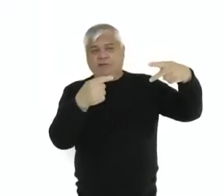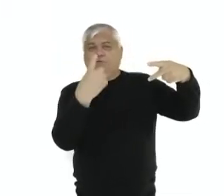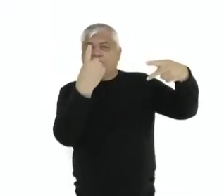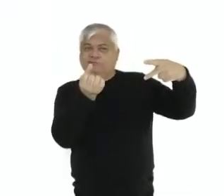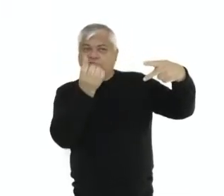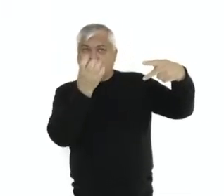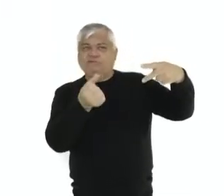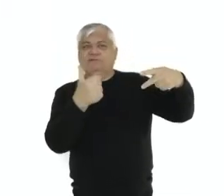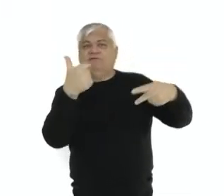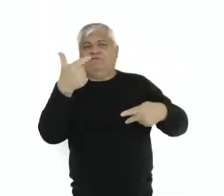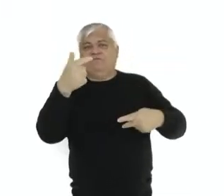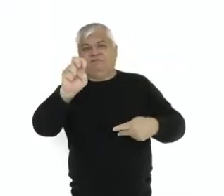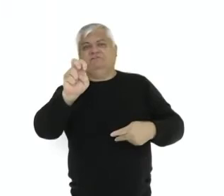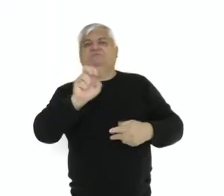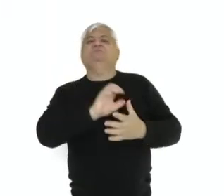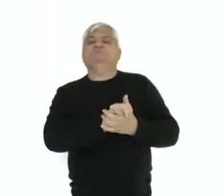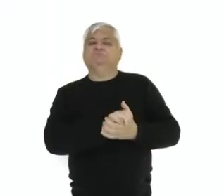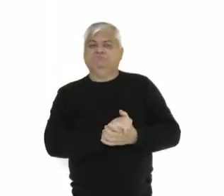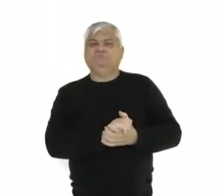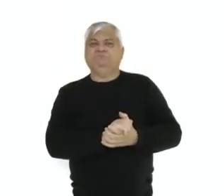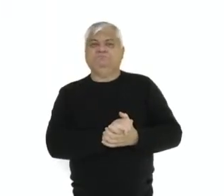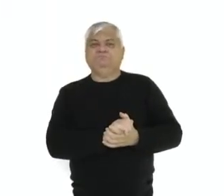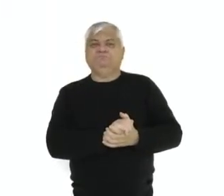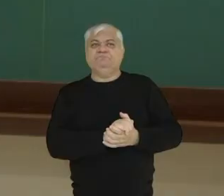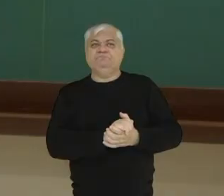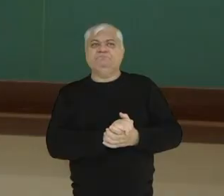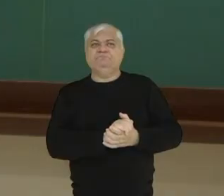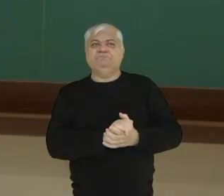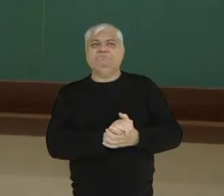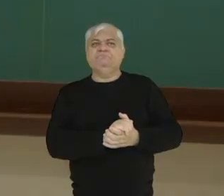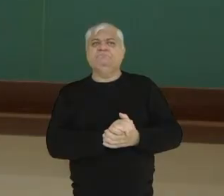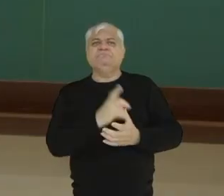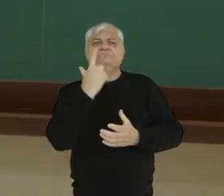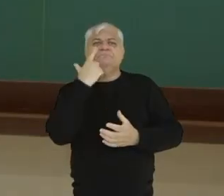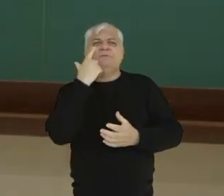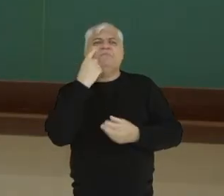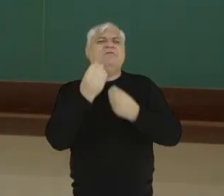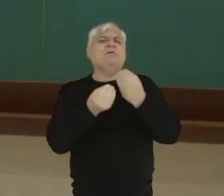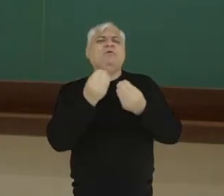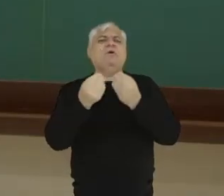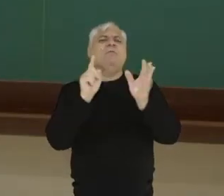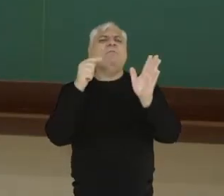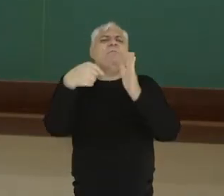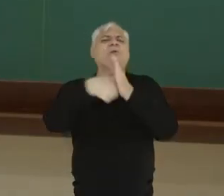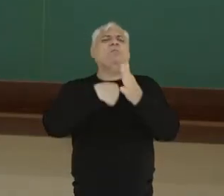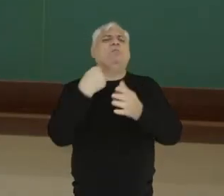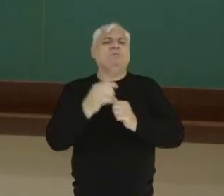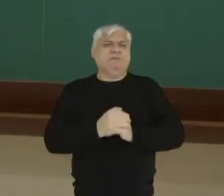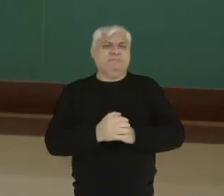é 25, porque é 41 menos 16. Vamos voltar uma tela para trás e ver o que, que ele está perguntando.